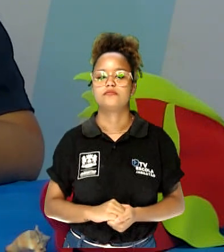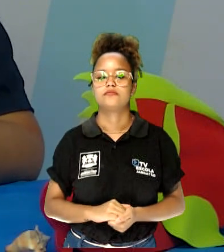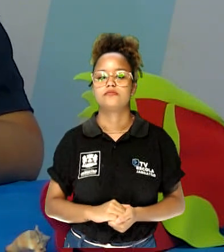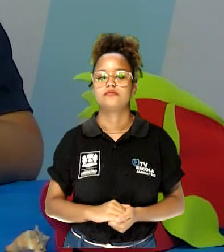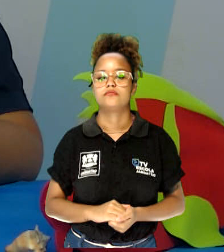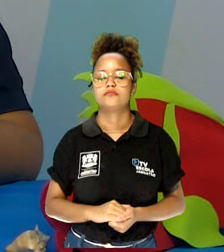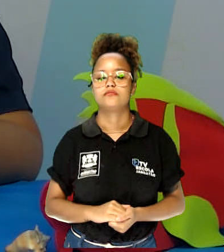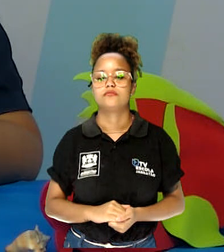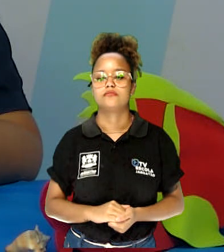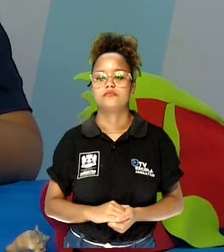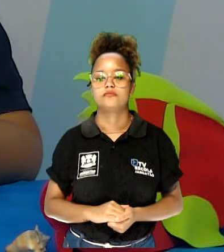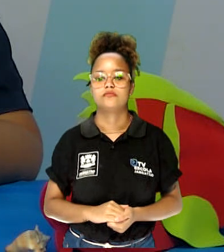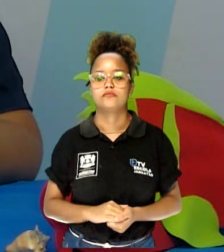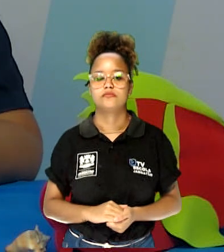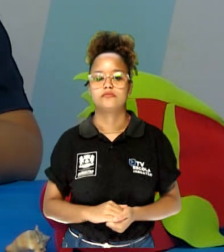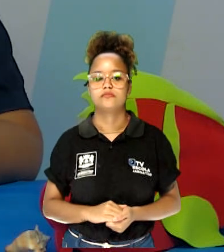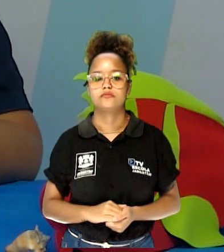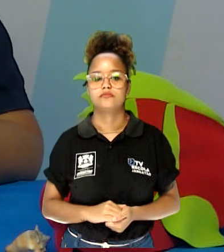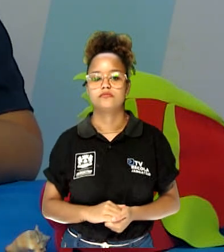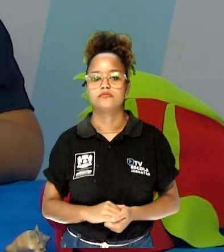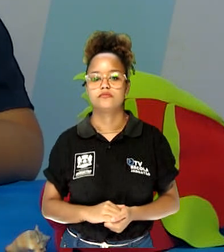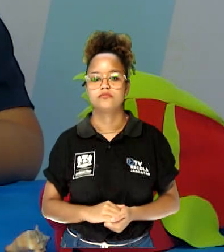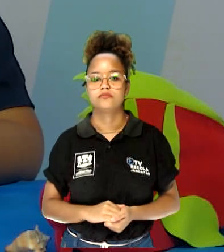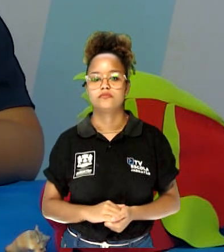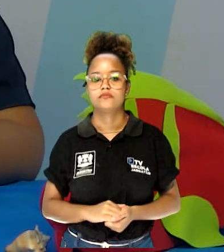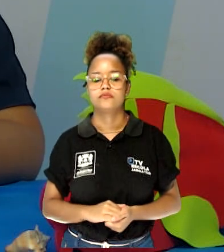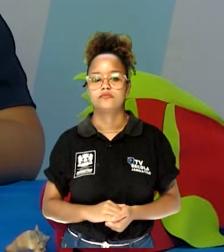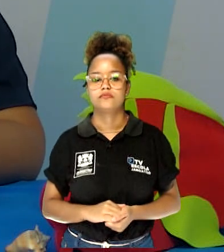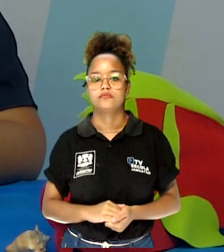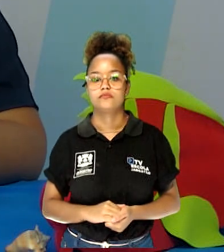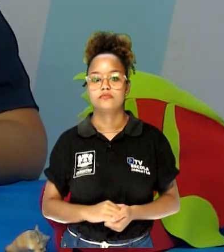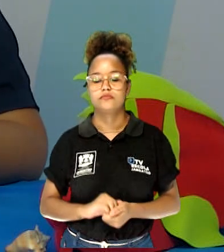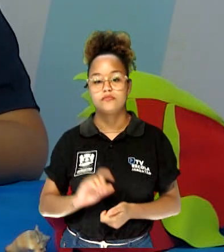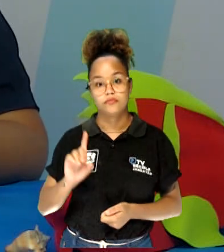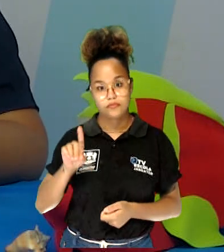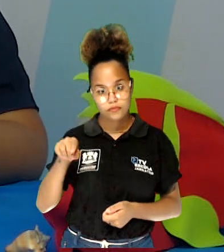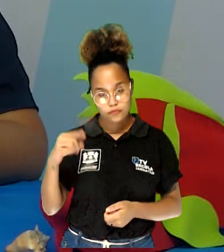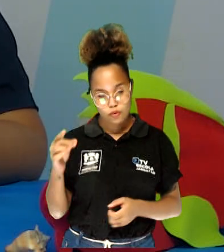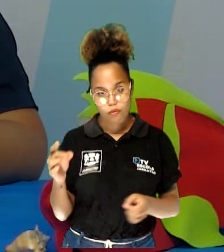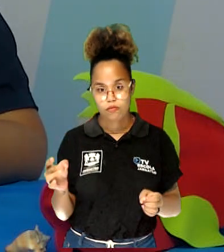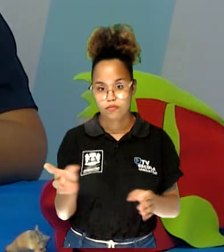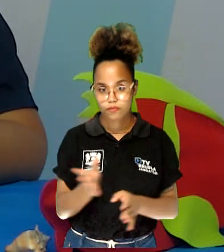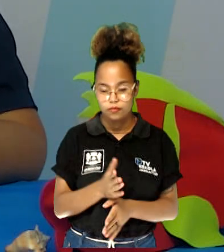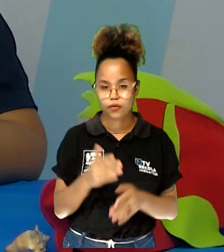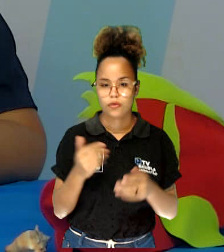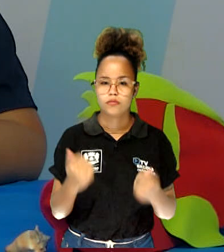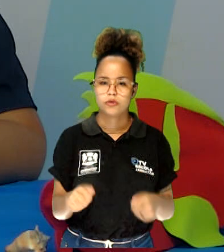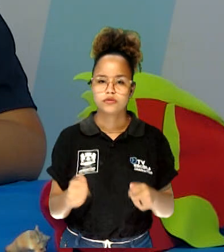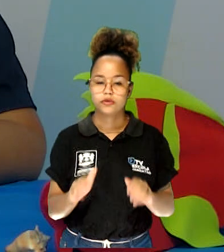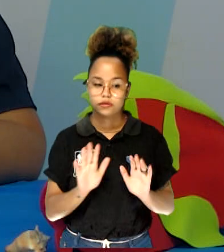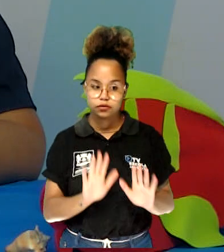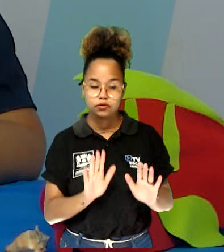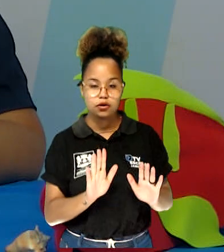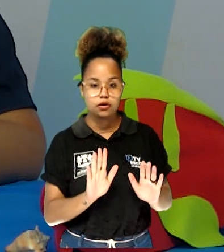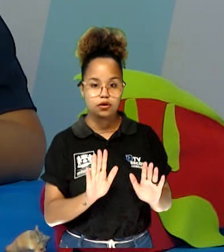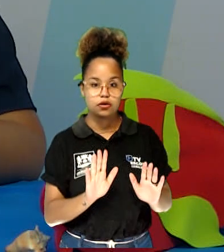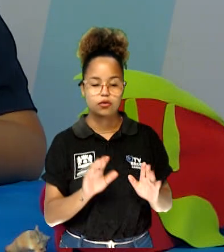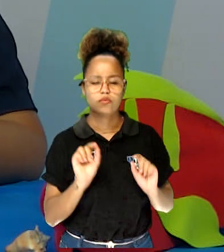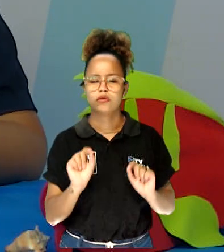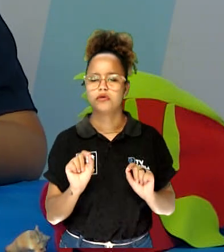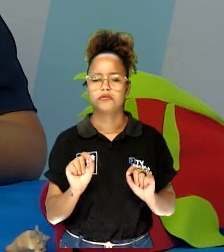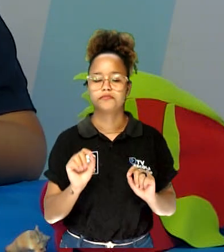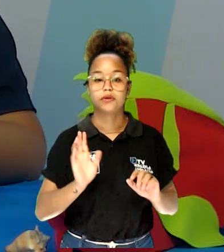Muito bem. Depois, quando concluir, precisa deixar para o quê?